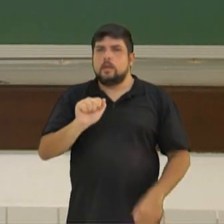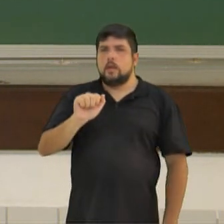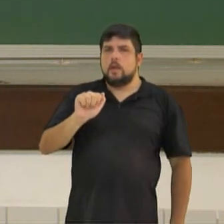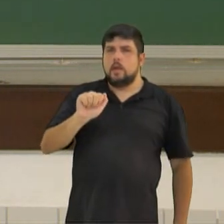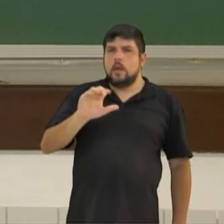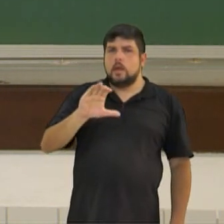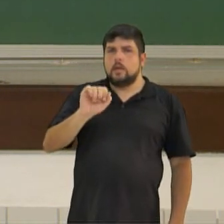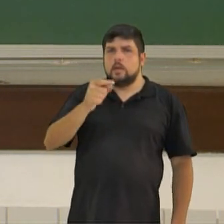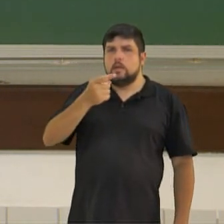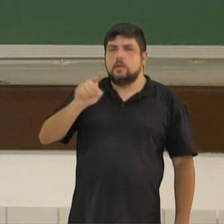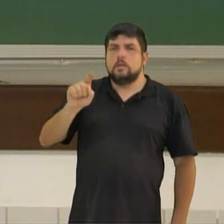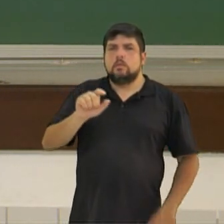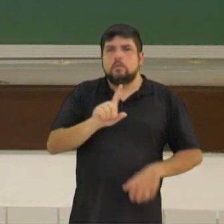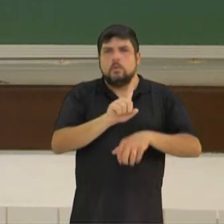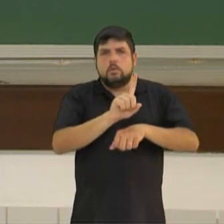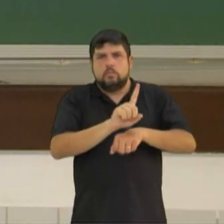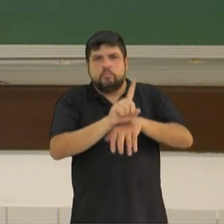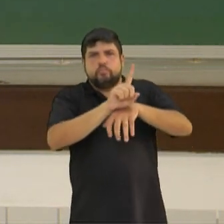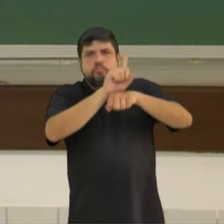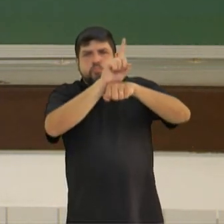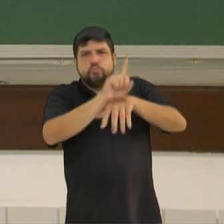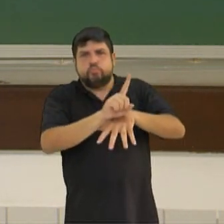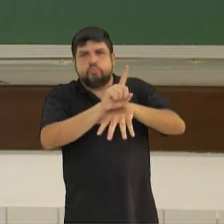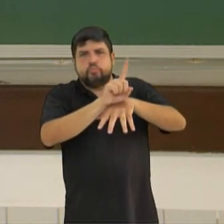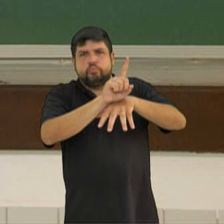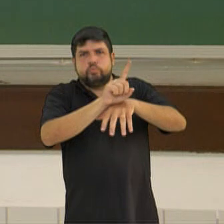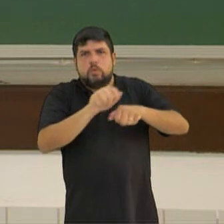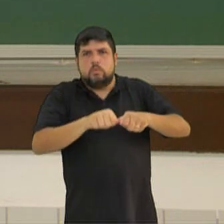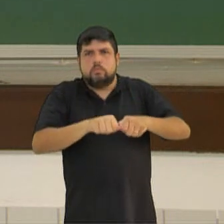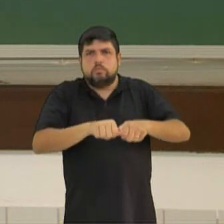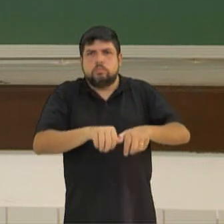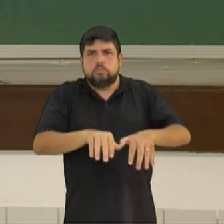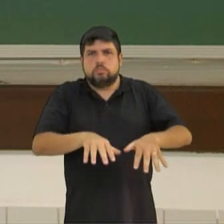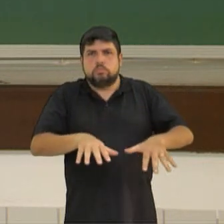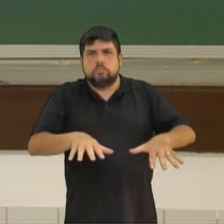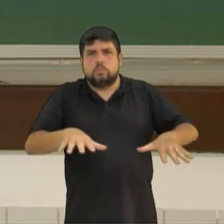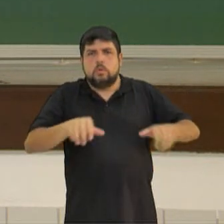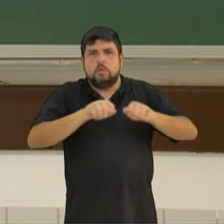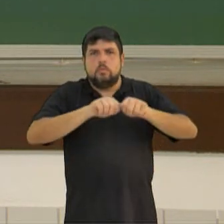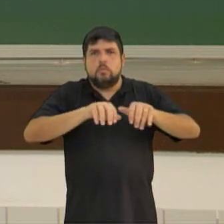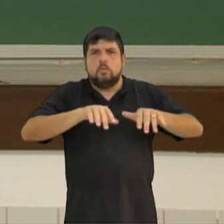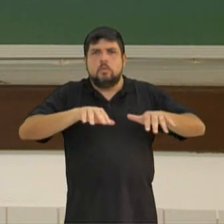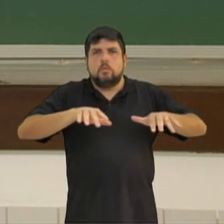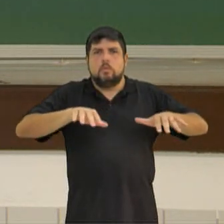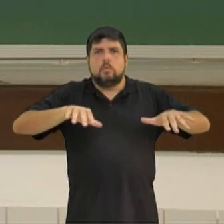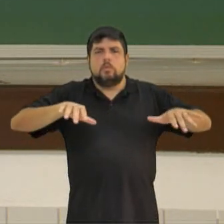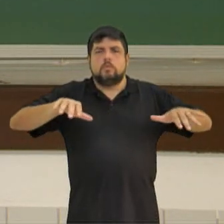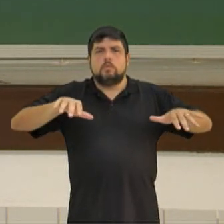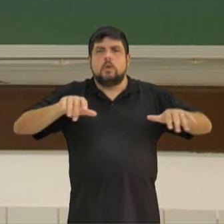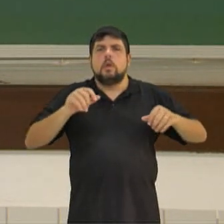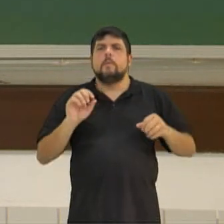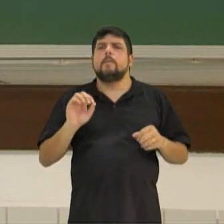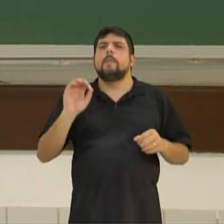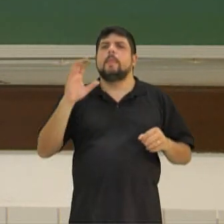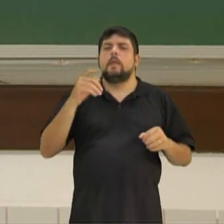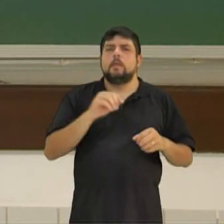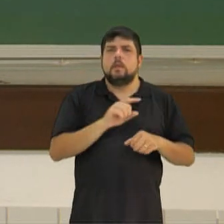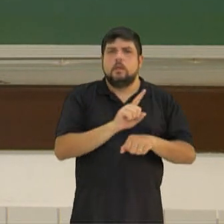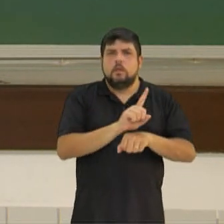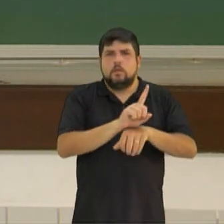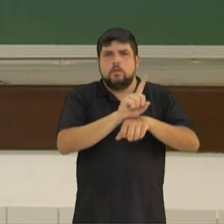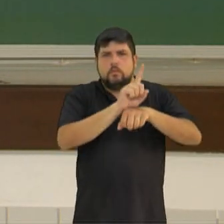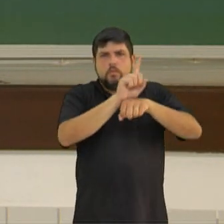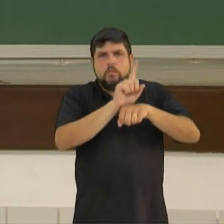Consequentemente, gera uma poeira, uma fumaça, uma explosão de combustível que desce com essa força. Então, a mesma força